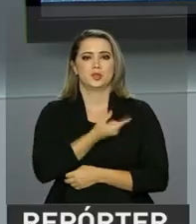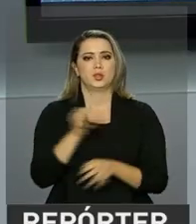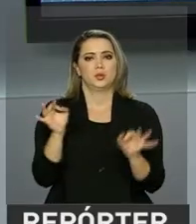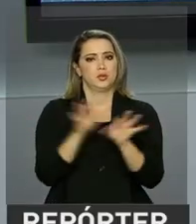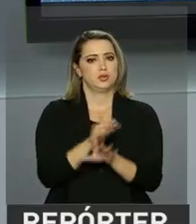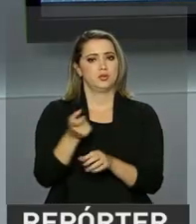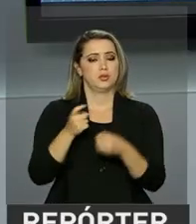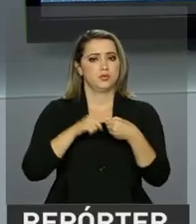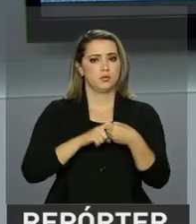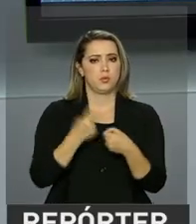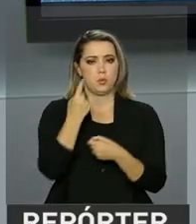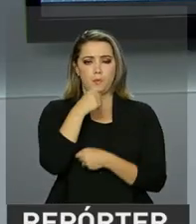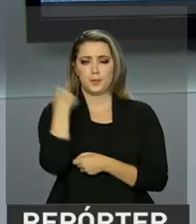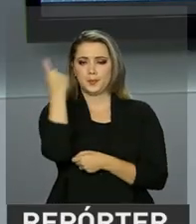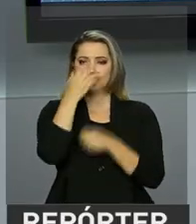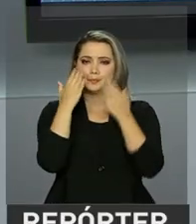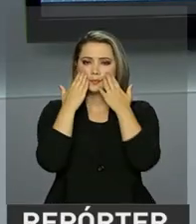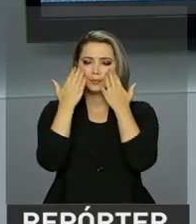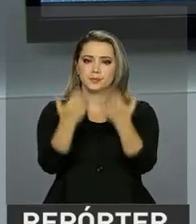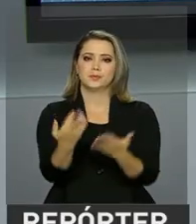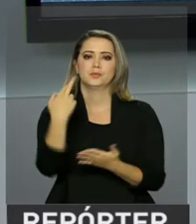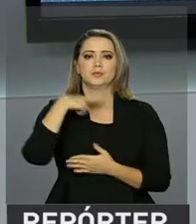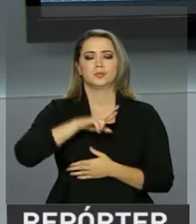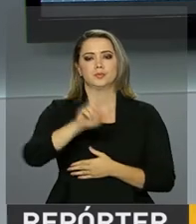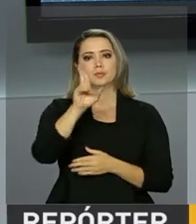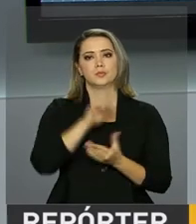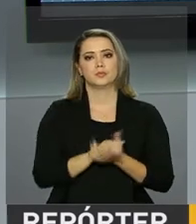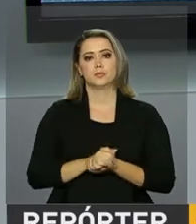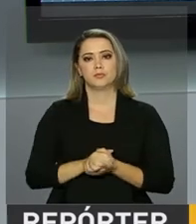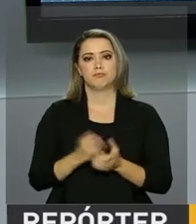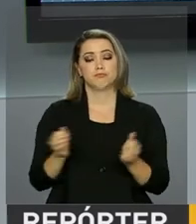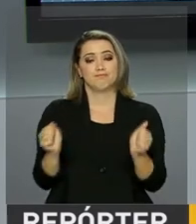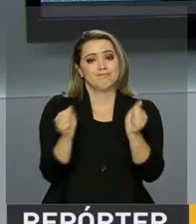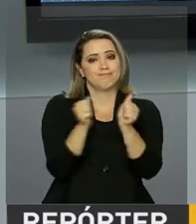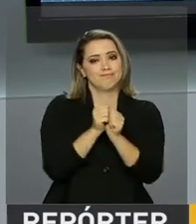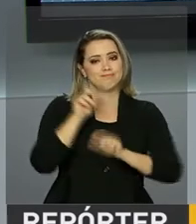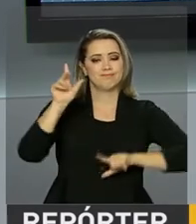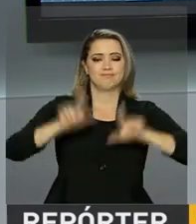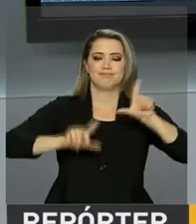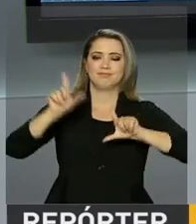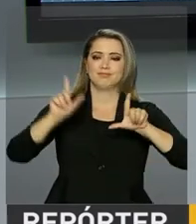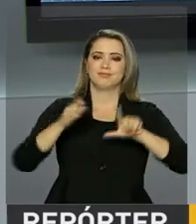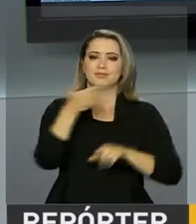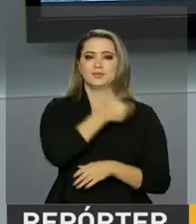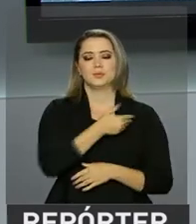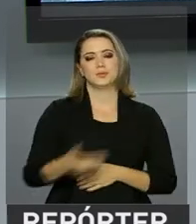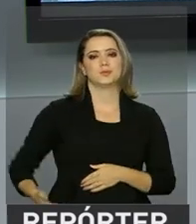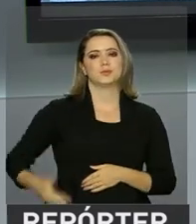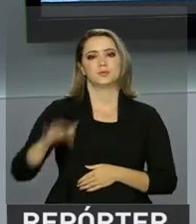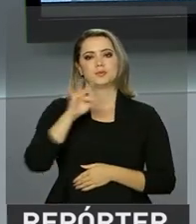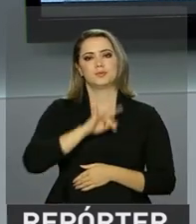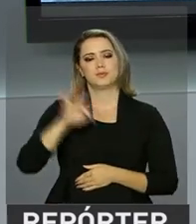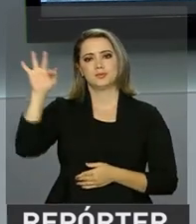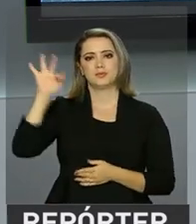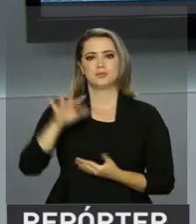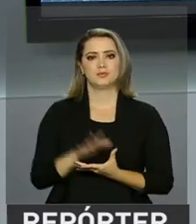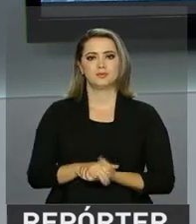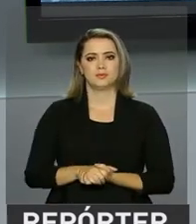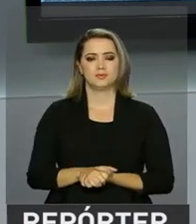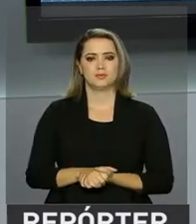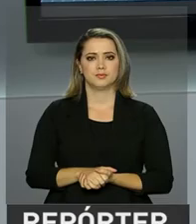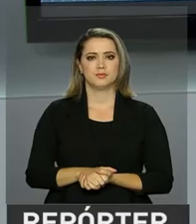por aqui voltamos em uma hora na próxima edição do repórter nbr continue com a gente aqui na nbr a tv do governo